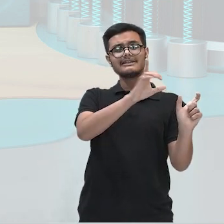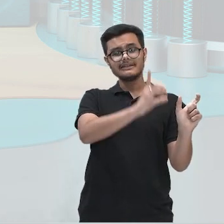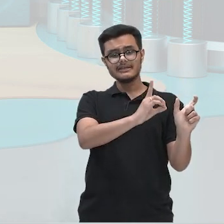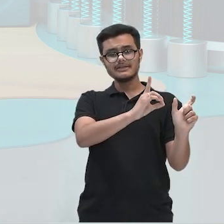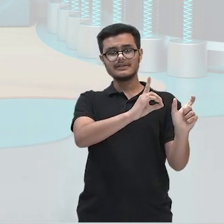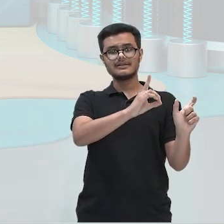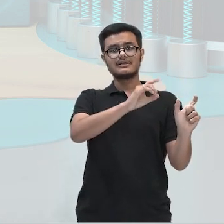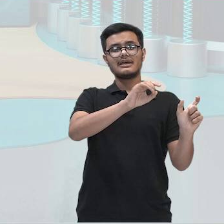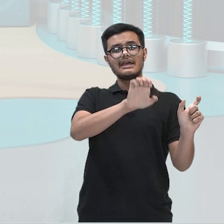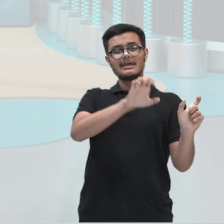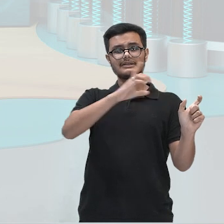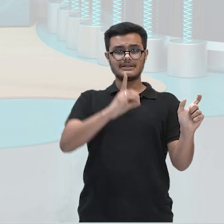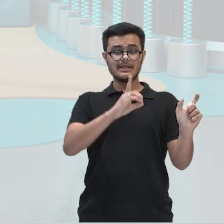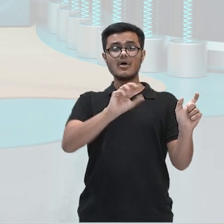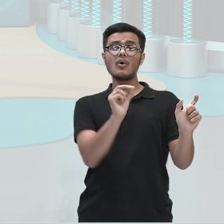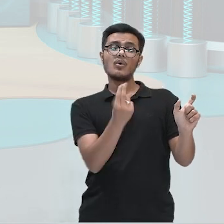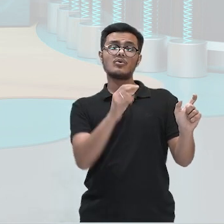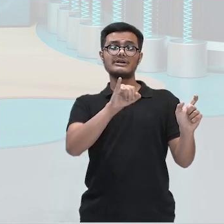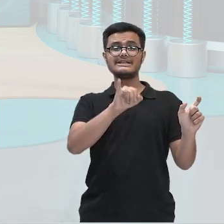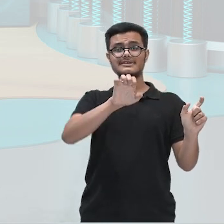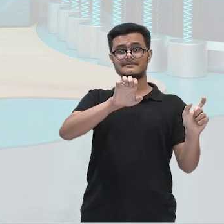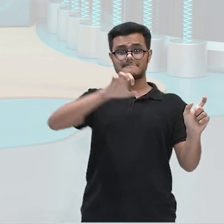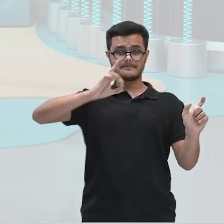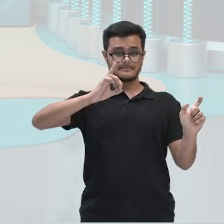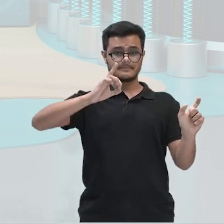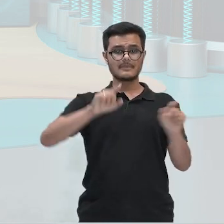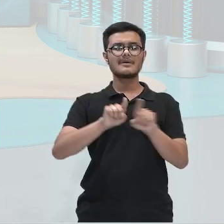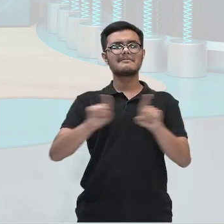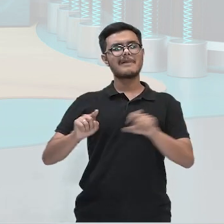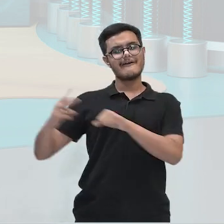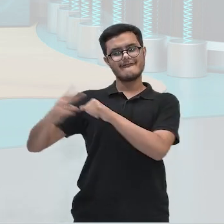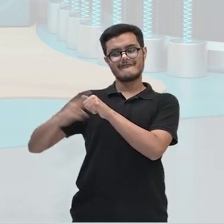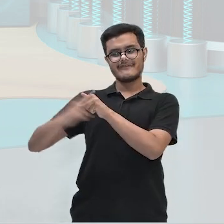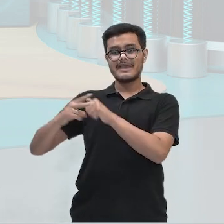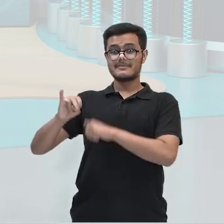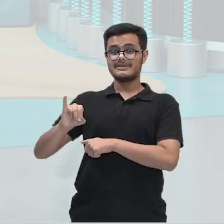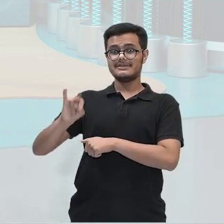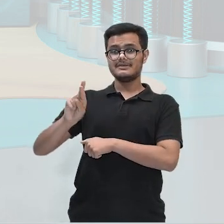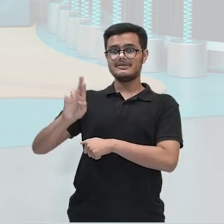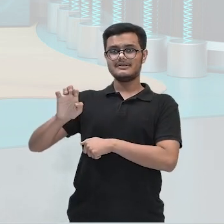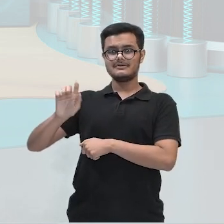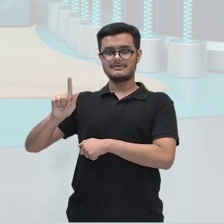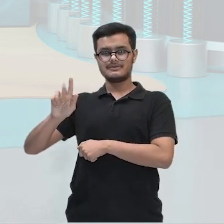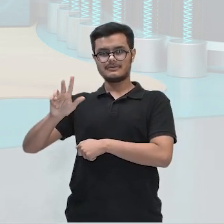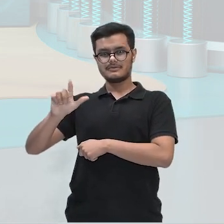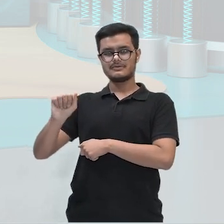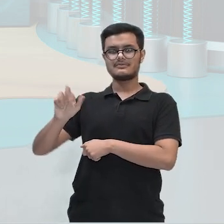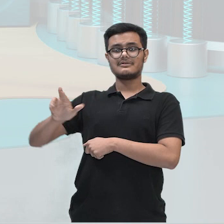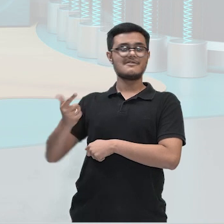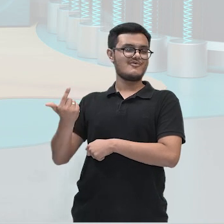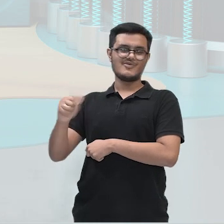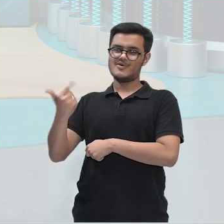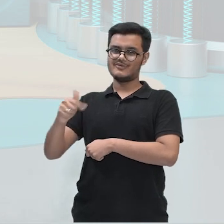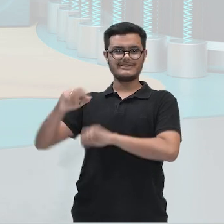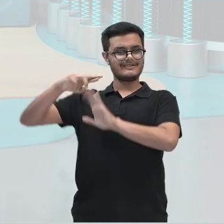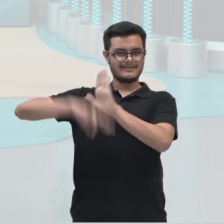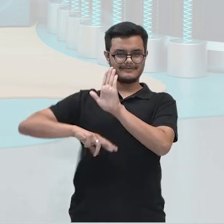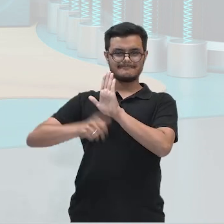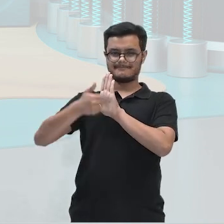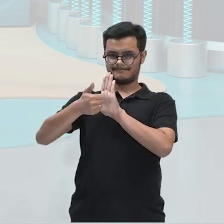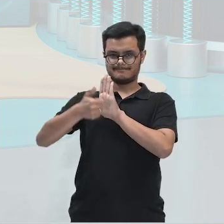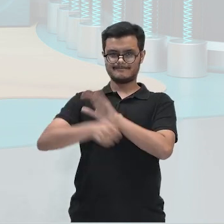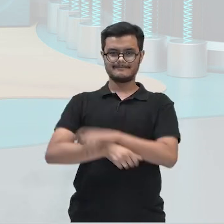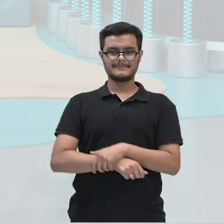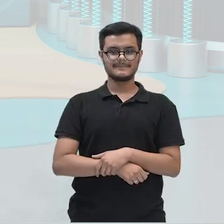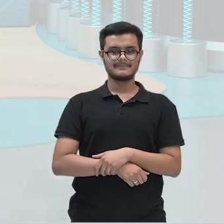ed ou ied. Já os irregular verbs não possuem regra. Tudo